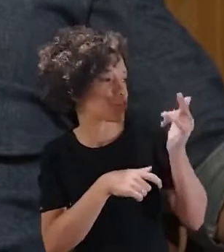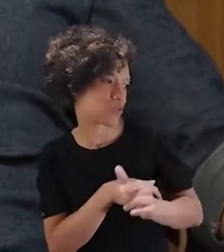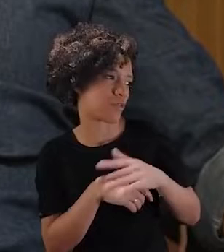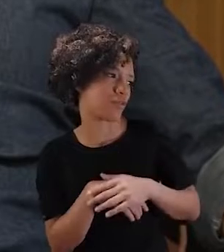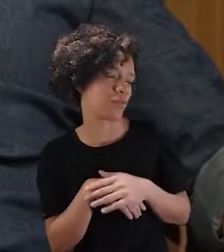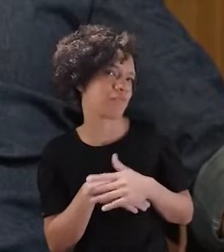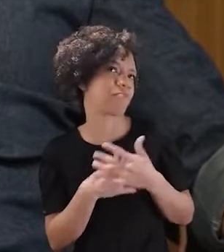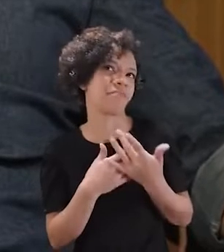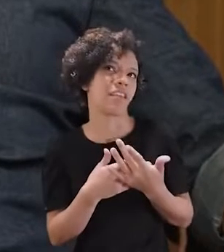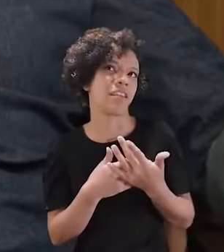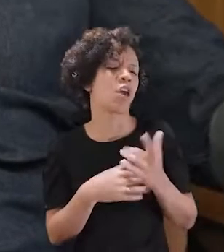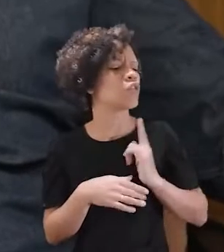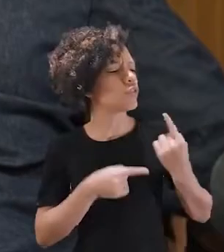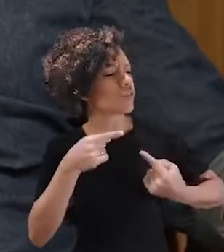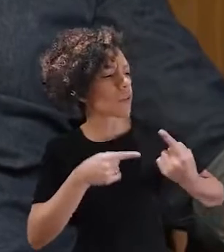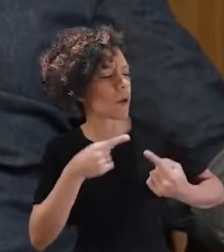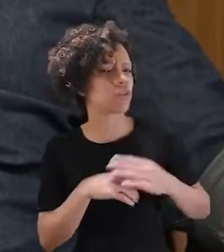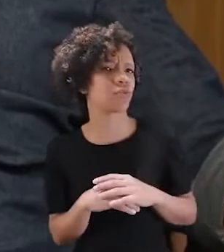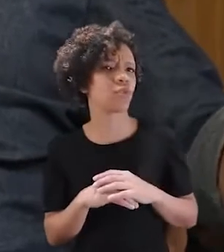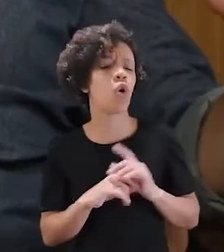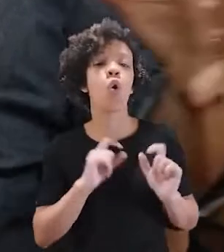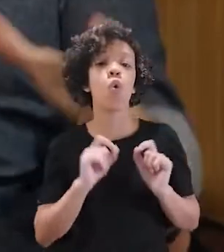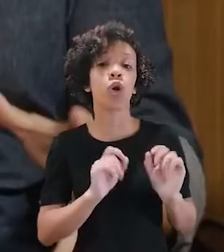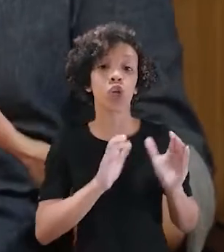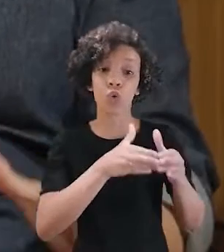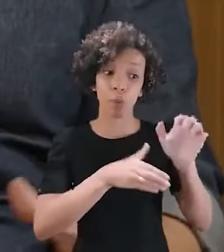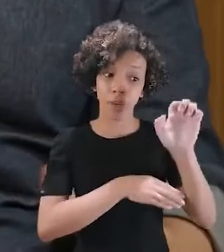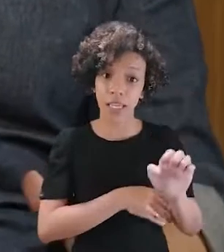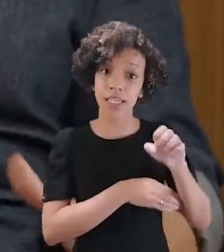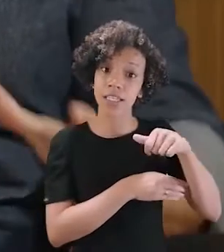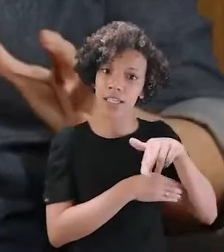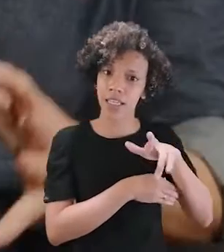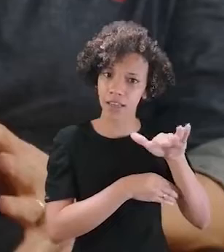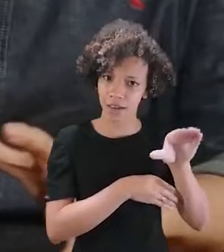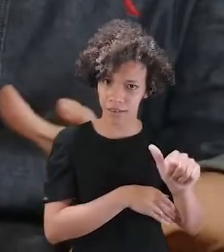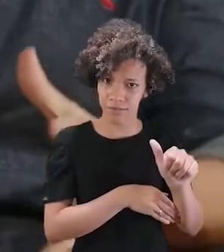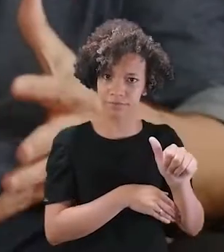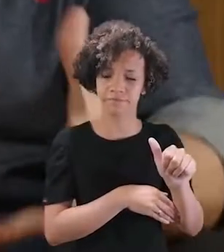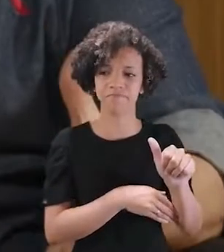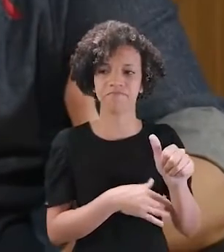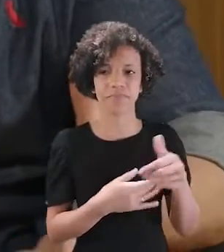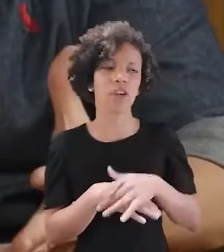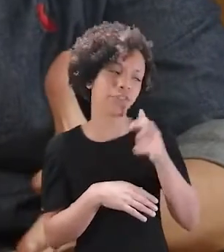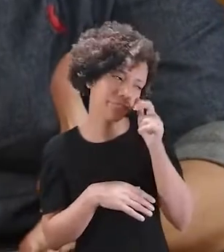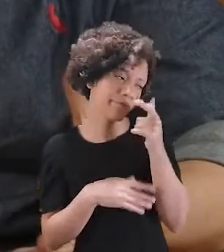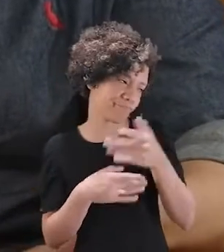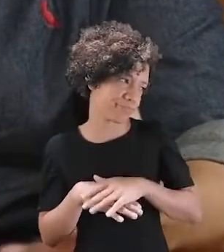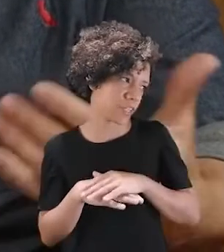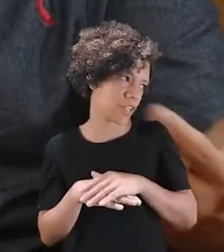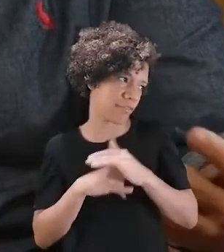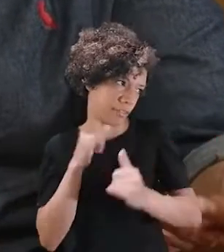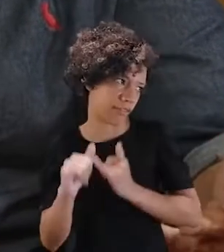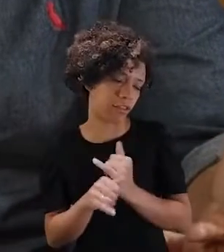eu não consigo que não debate O que que a esquerda diz hoje aliás eu vejo muito na